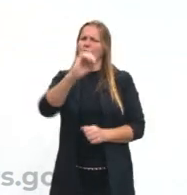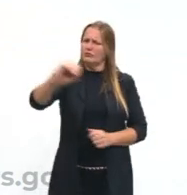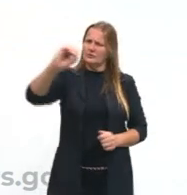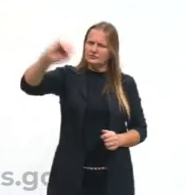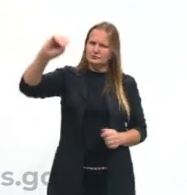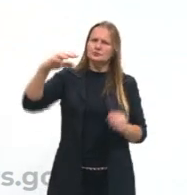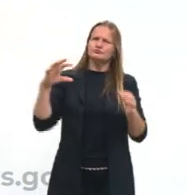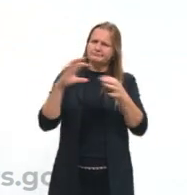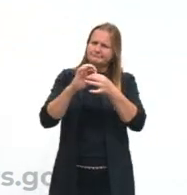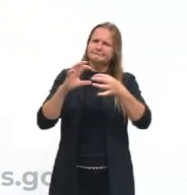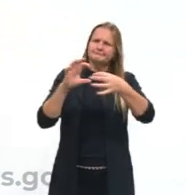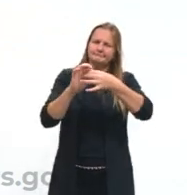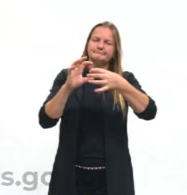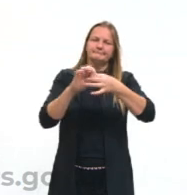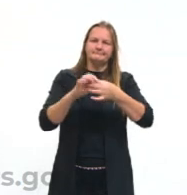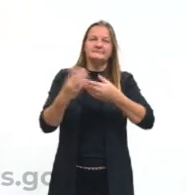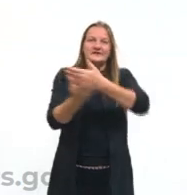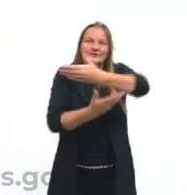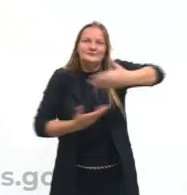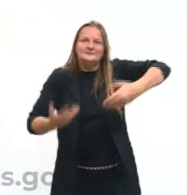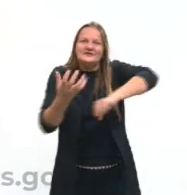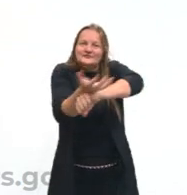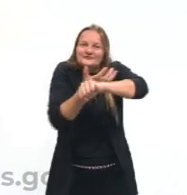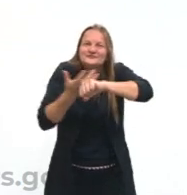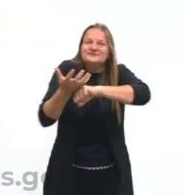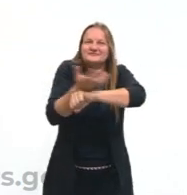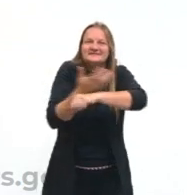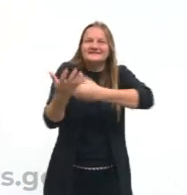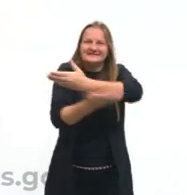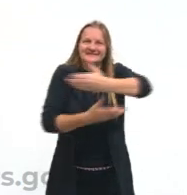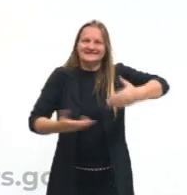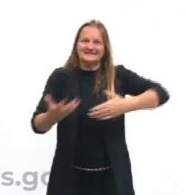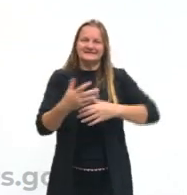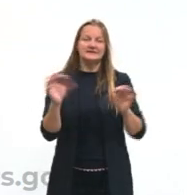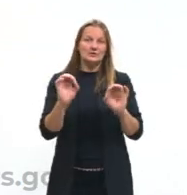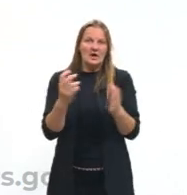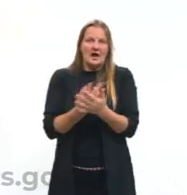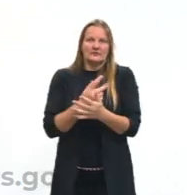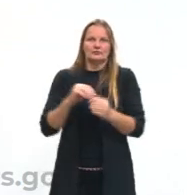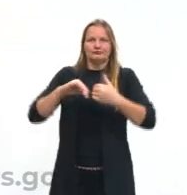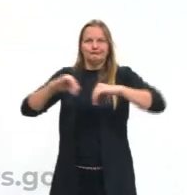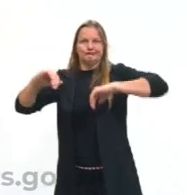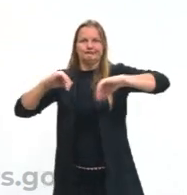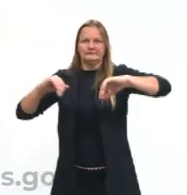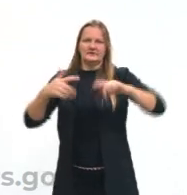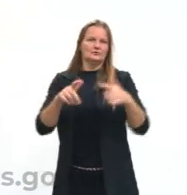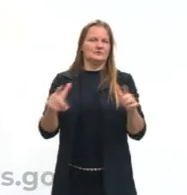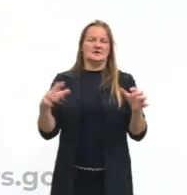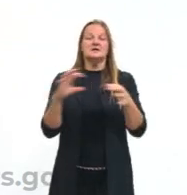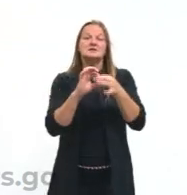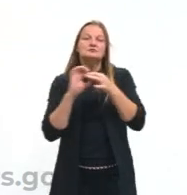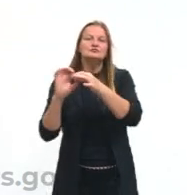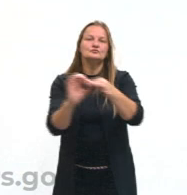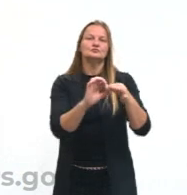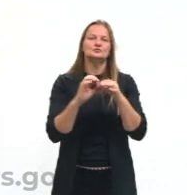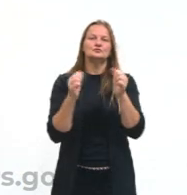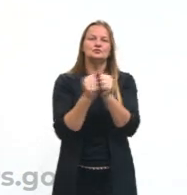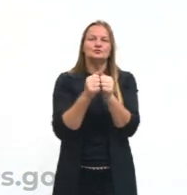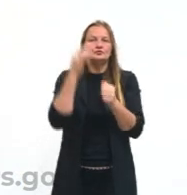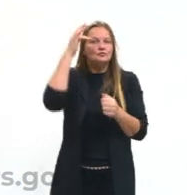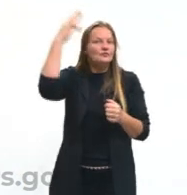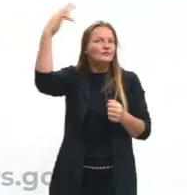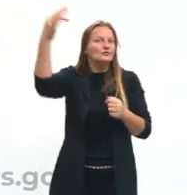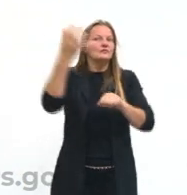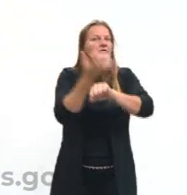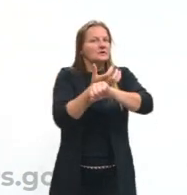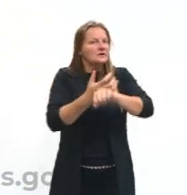nessa inteiro esperado é bacana por favor né nada de errado fazer essas questões essas ligações com outras